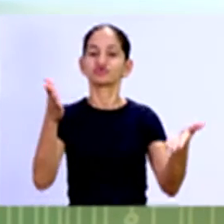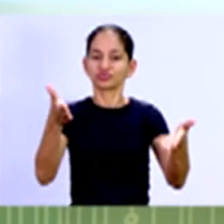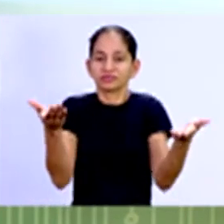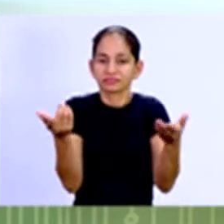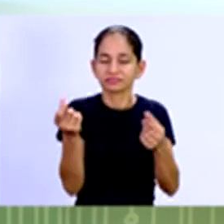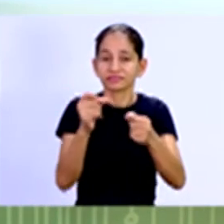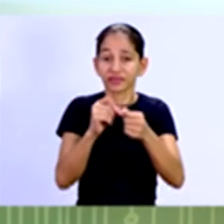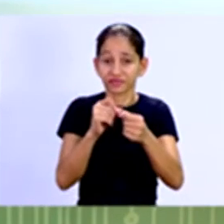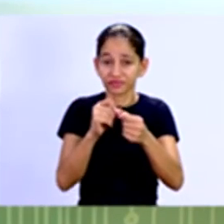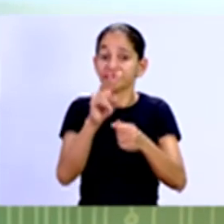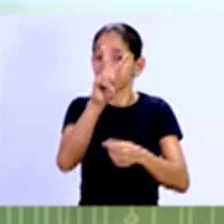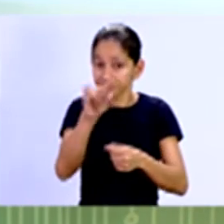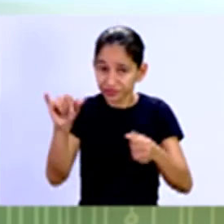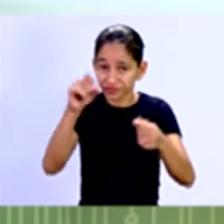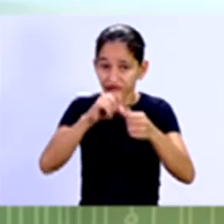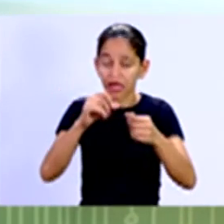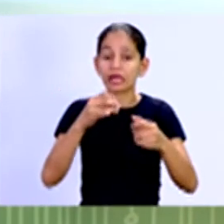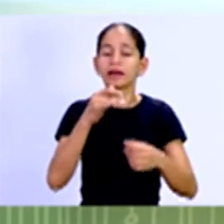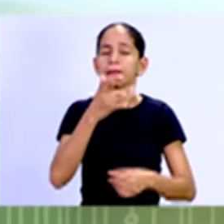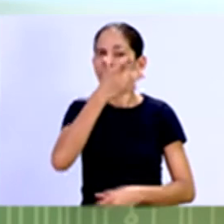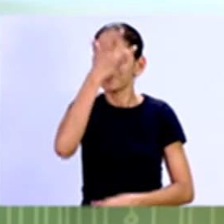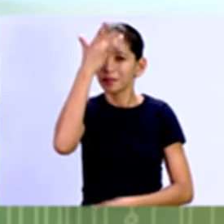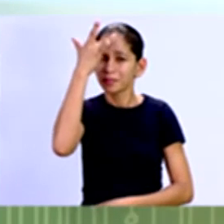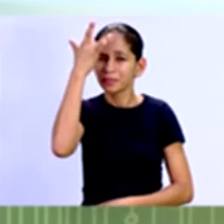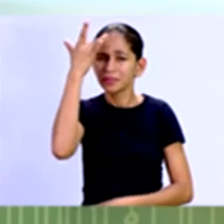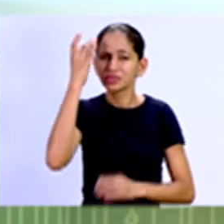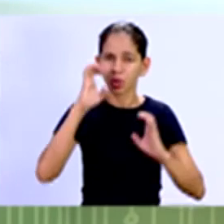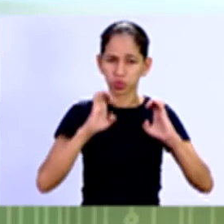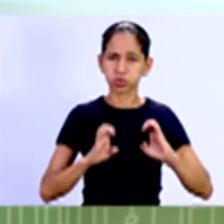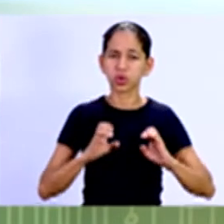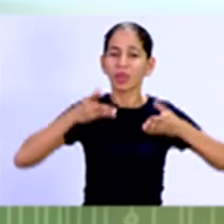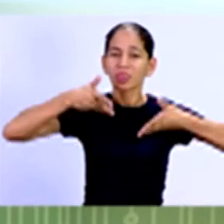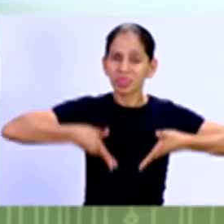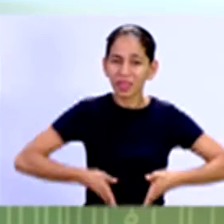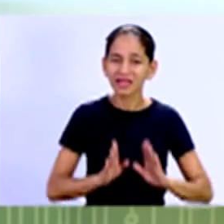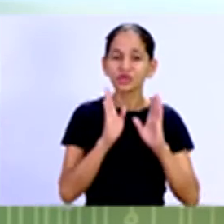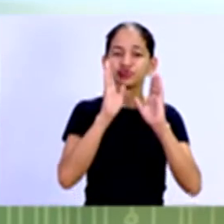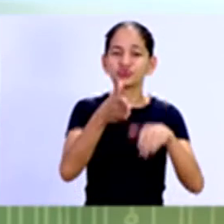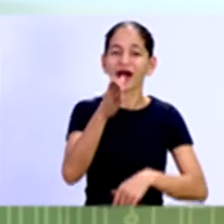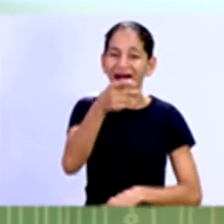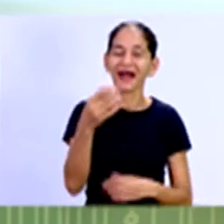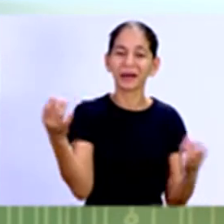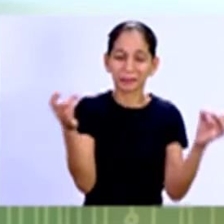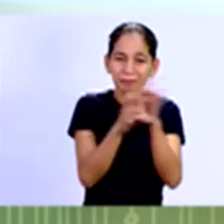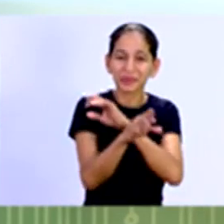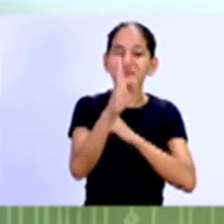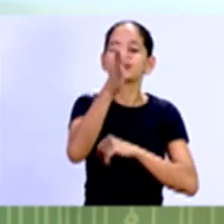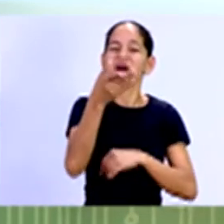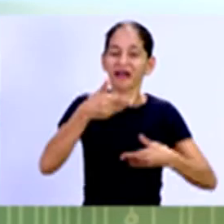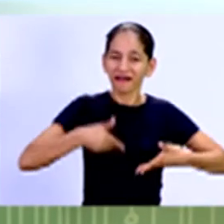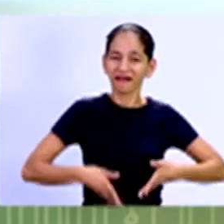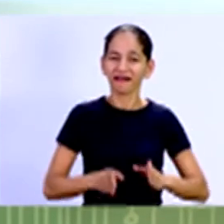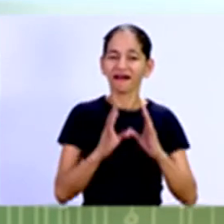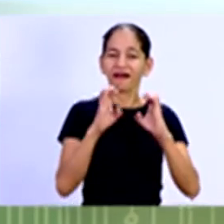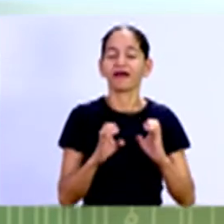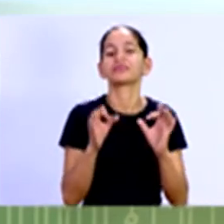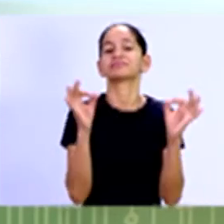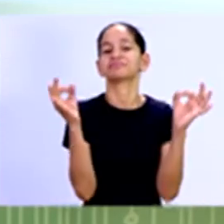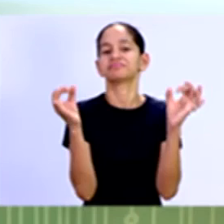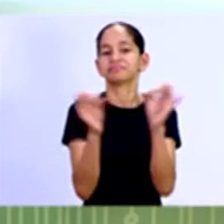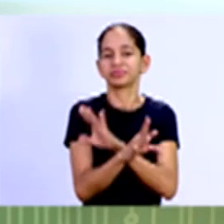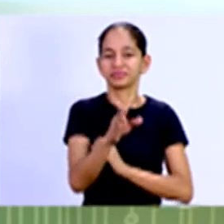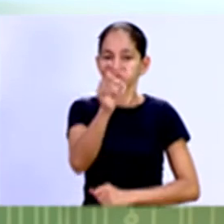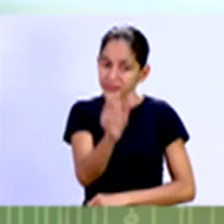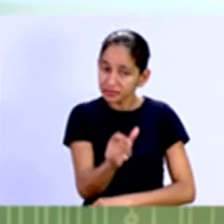que ninguém é ético por natureza, ninguém nasce ético, ninguém nasce moral, né? Ser